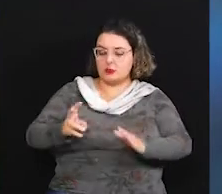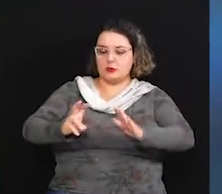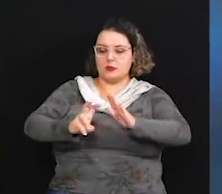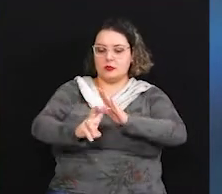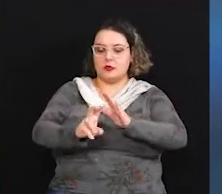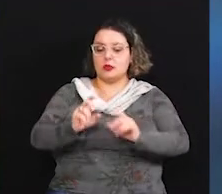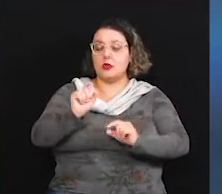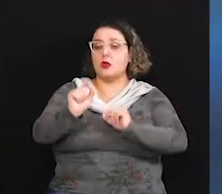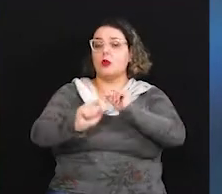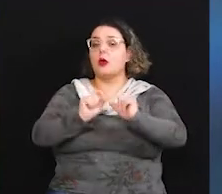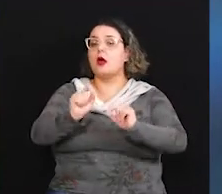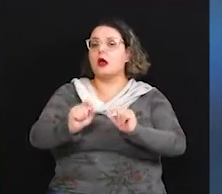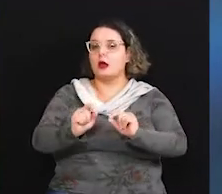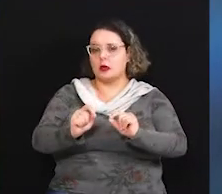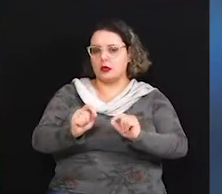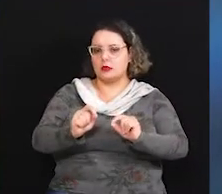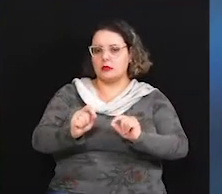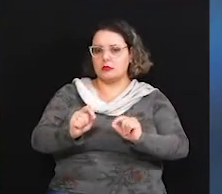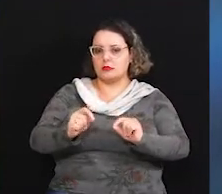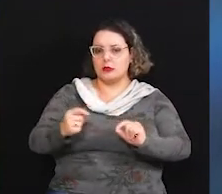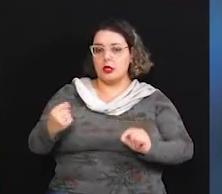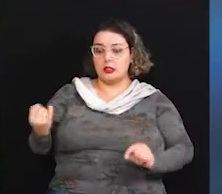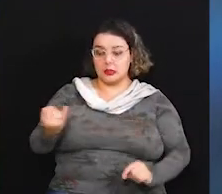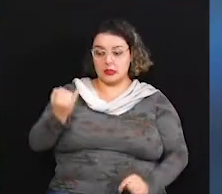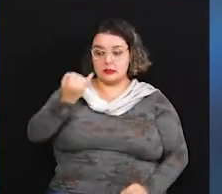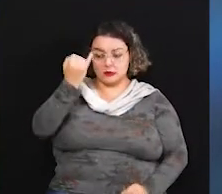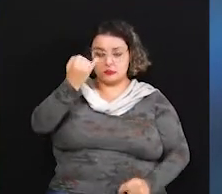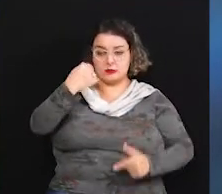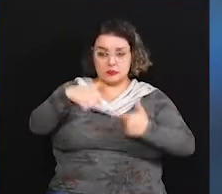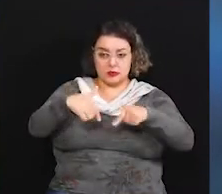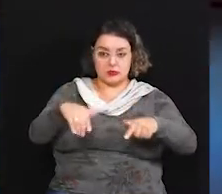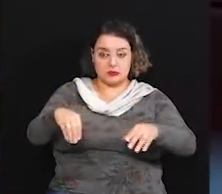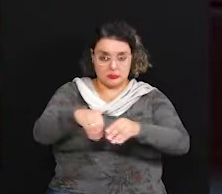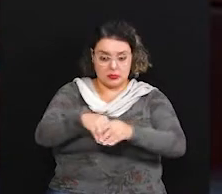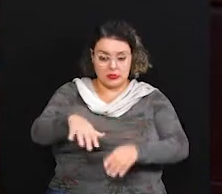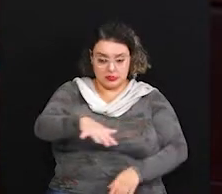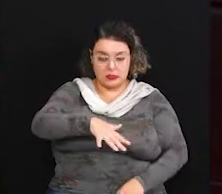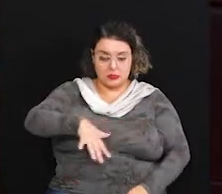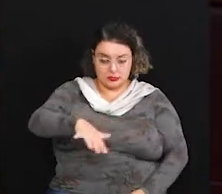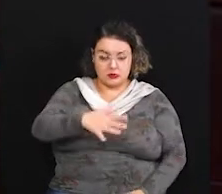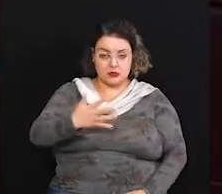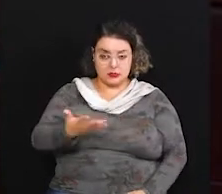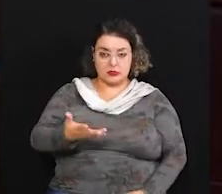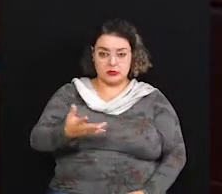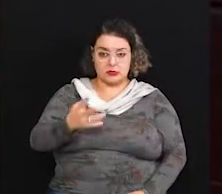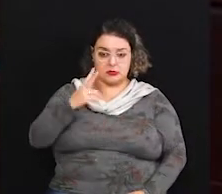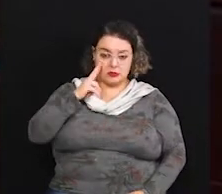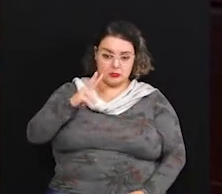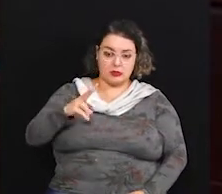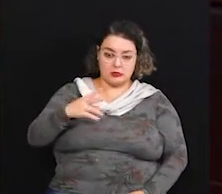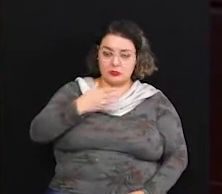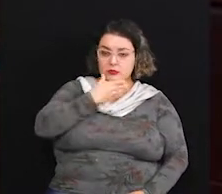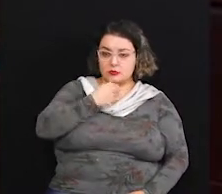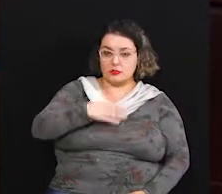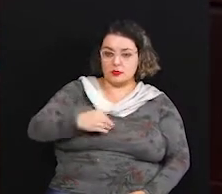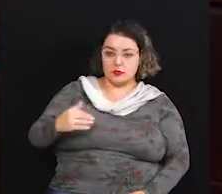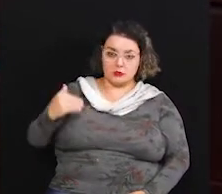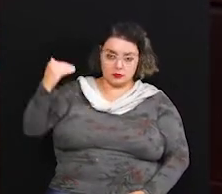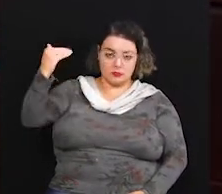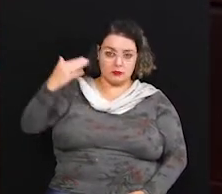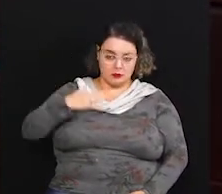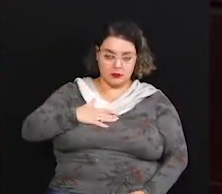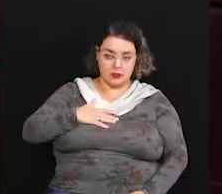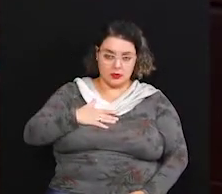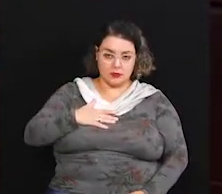essa creche, é a questão dos valores que são trabalhados aqui dentro, né? Eu vejo no meu filho mais